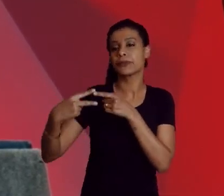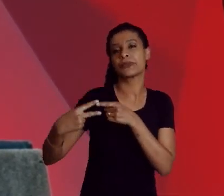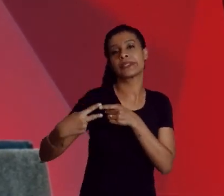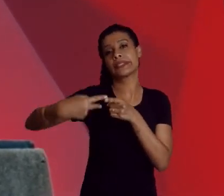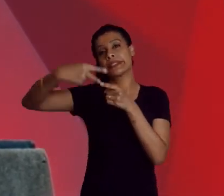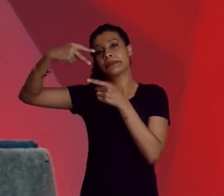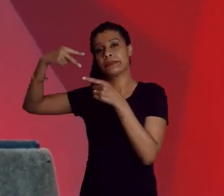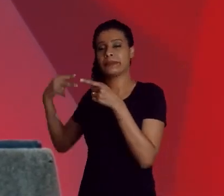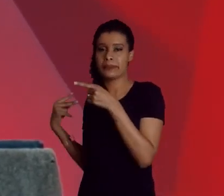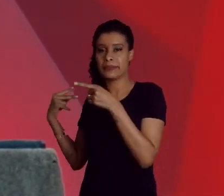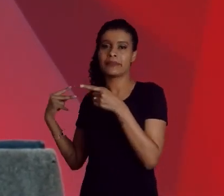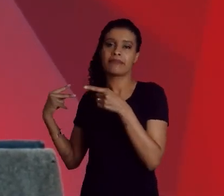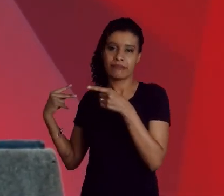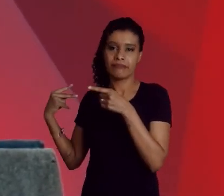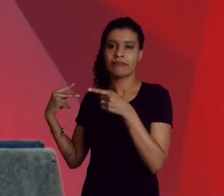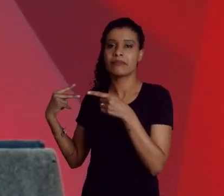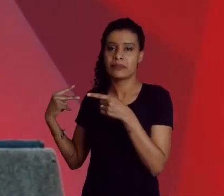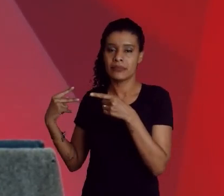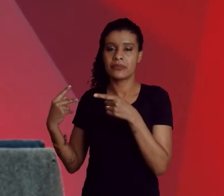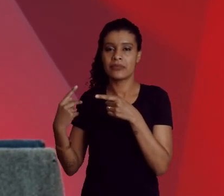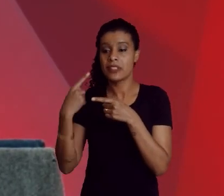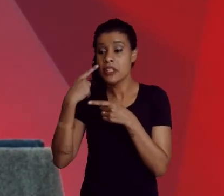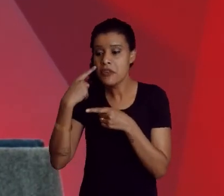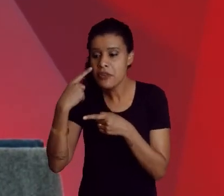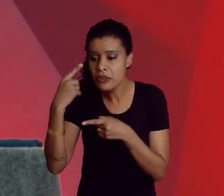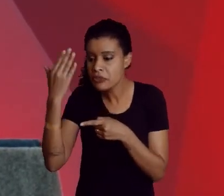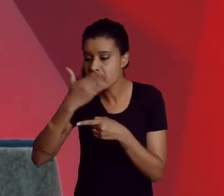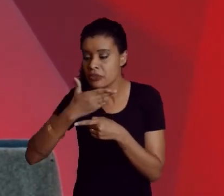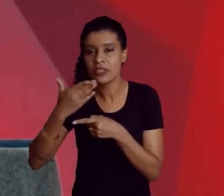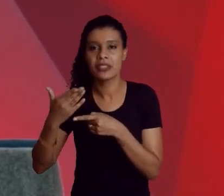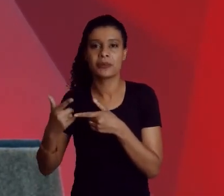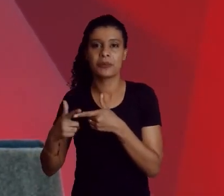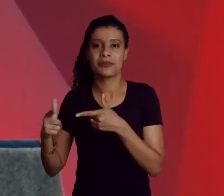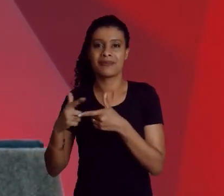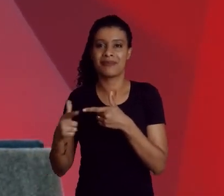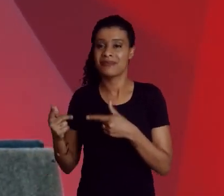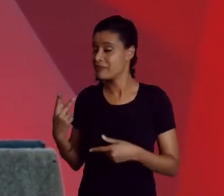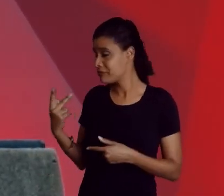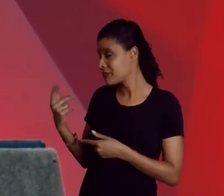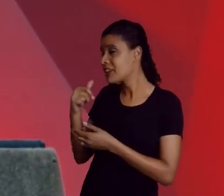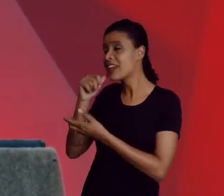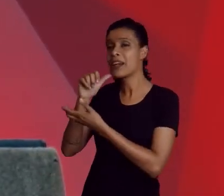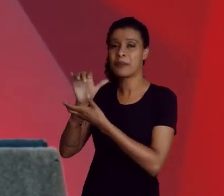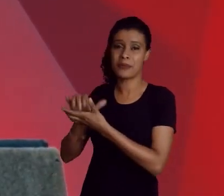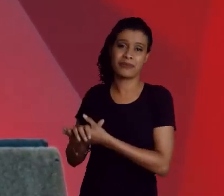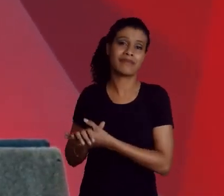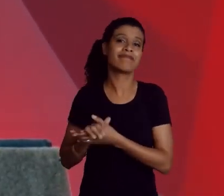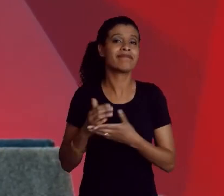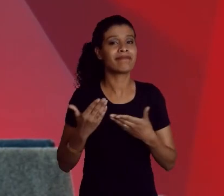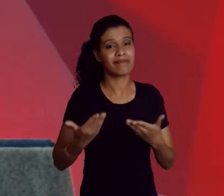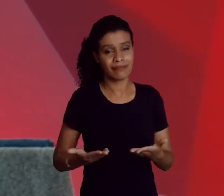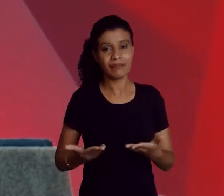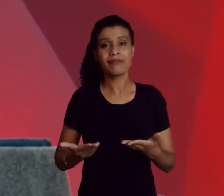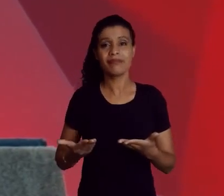problema. E foi sobrenatural, só essa explicação. Foi assim que a gente foi lá, né, amor? E eu e a Rai... De